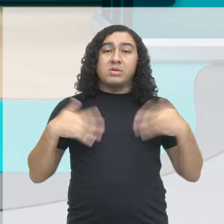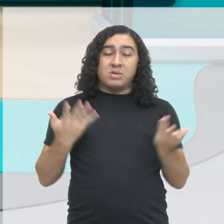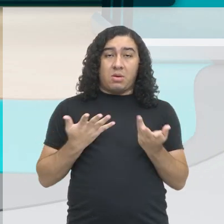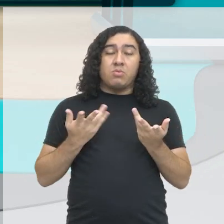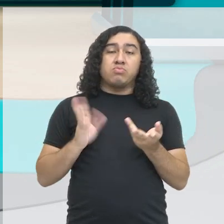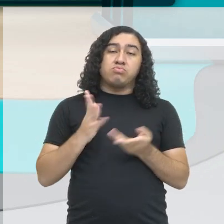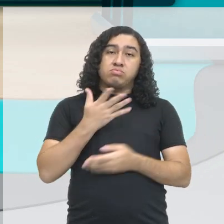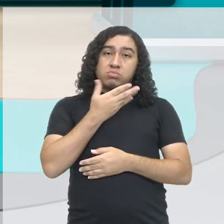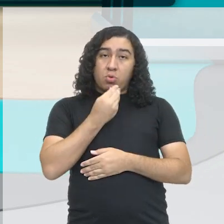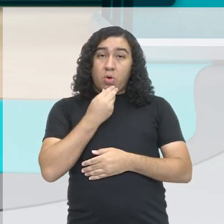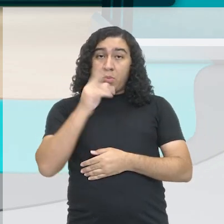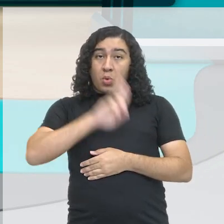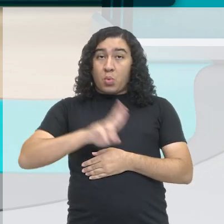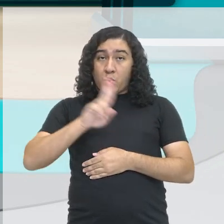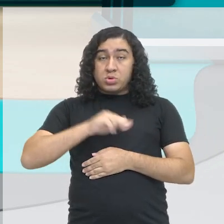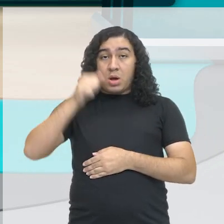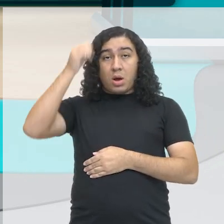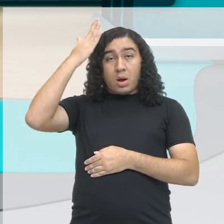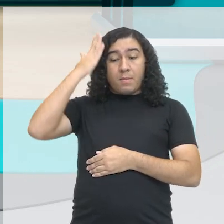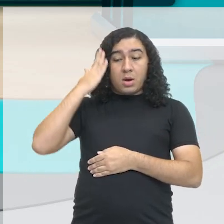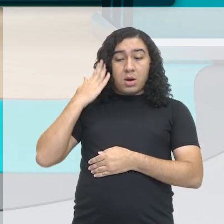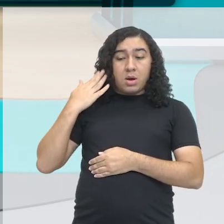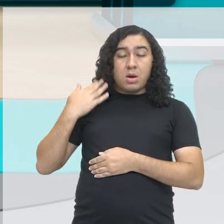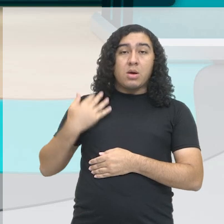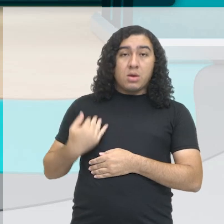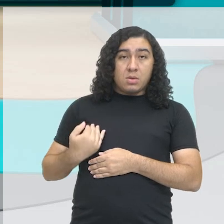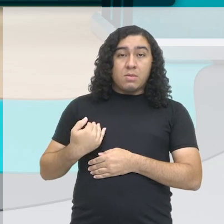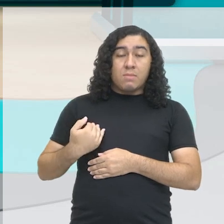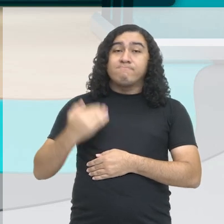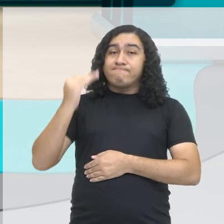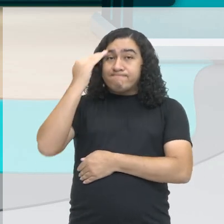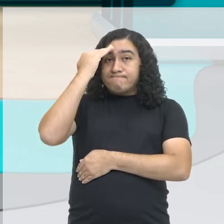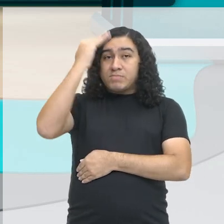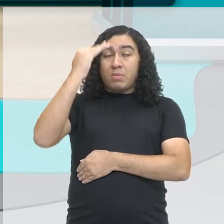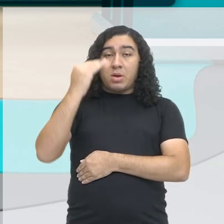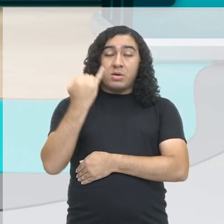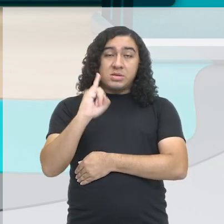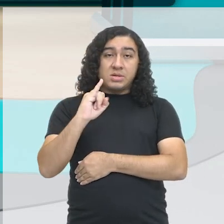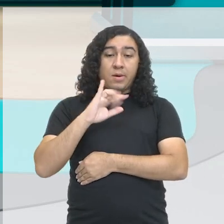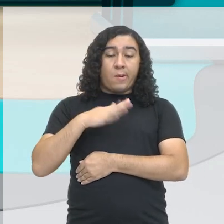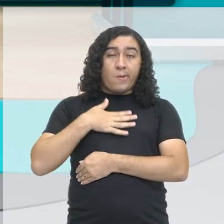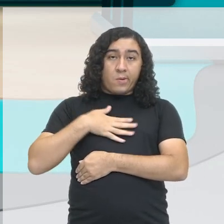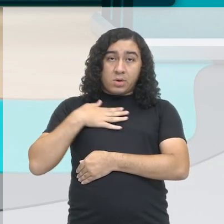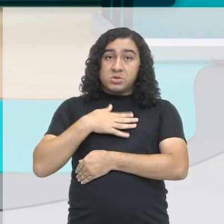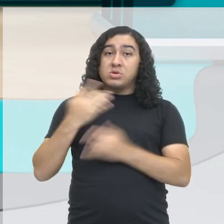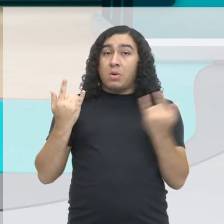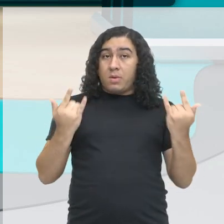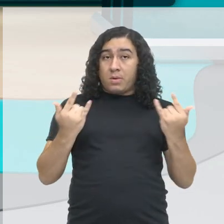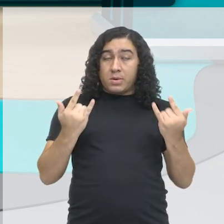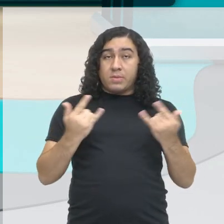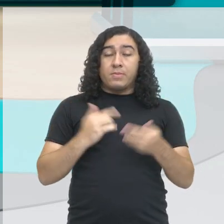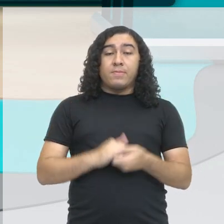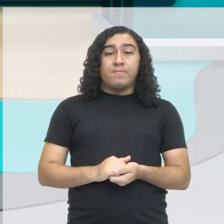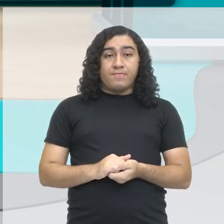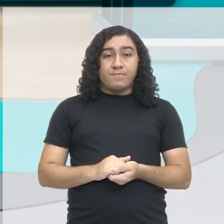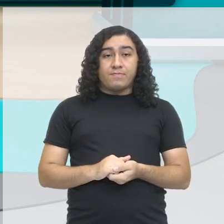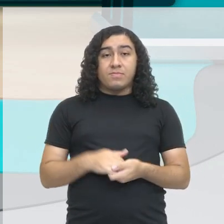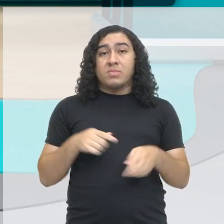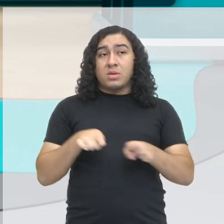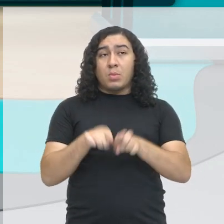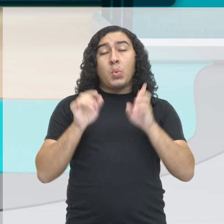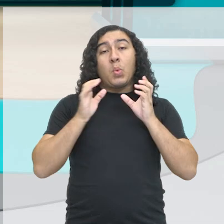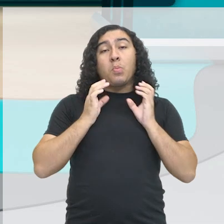usavam cabelos compridos, principalmente os roqueiros, né? E a postura deveria ser